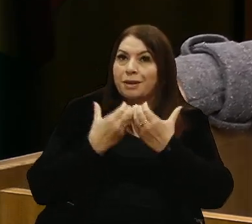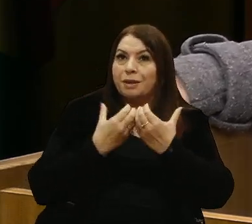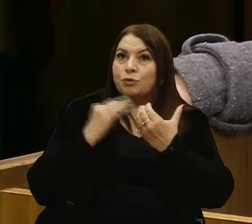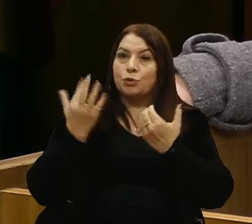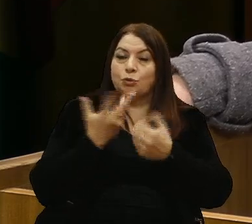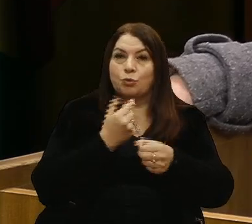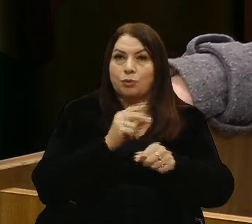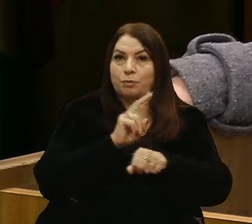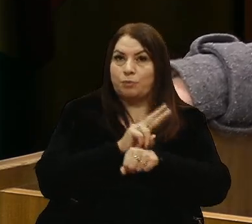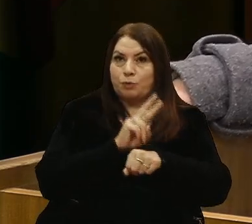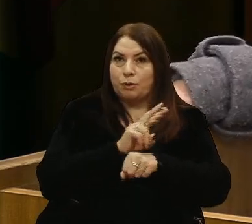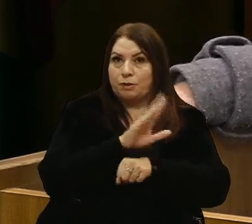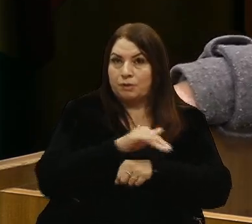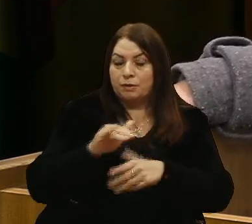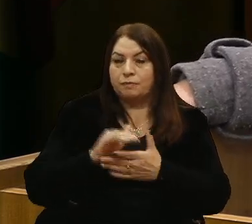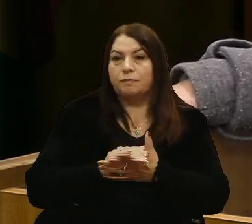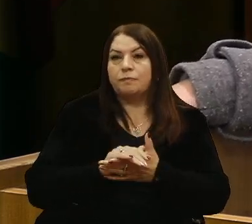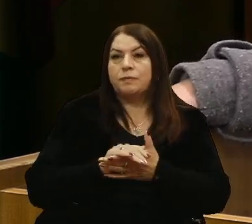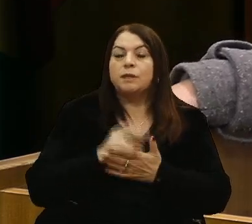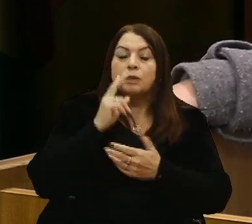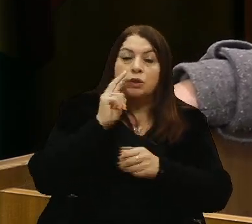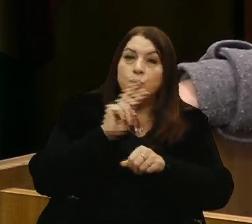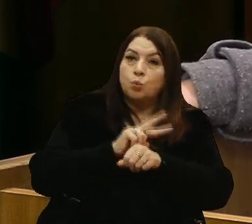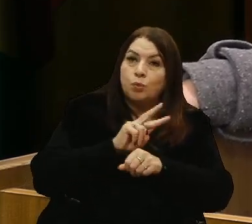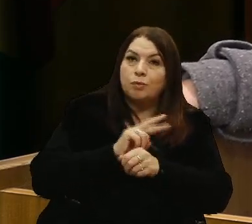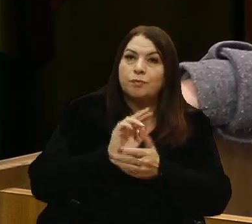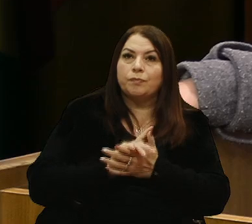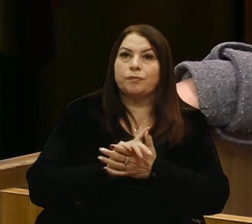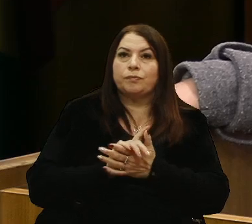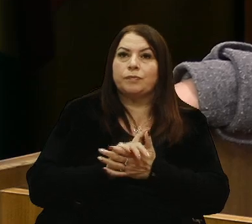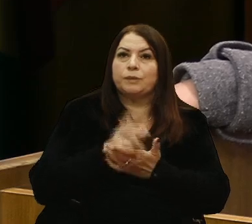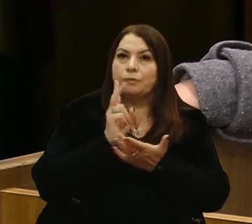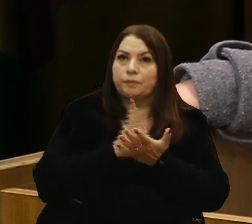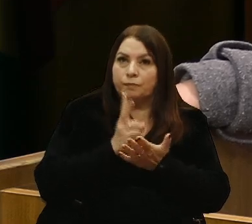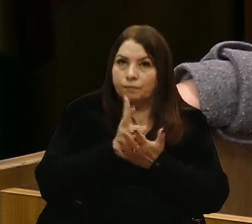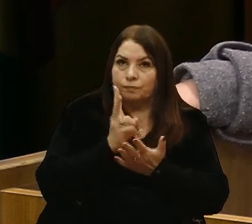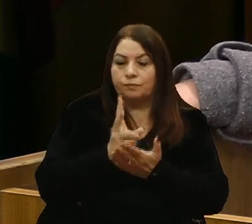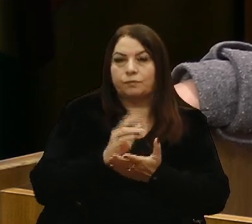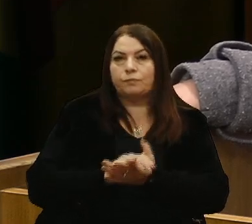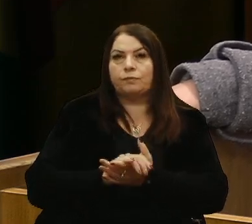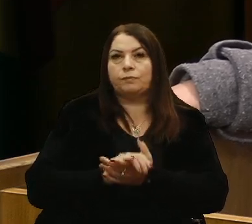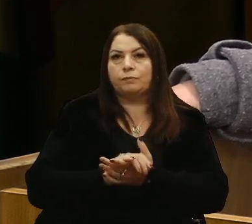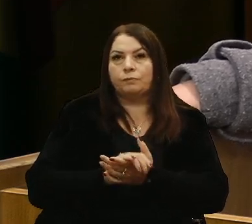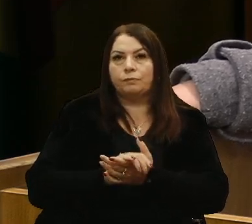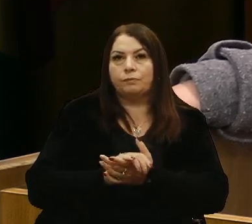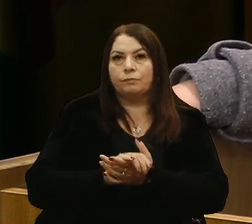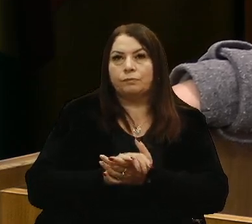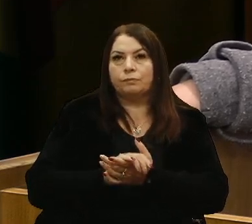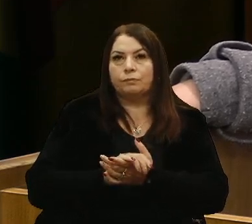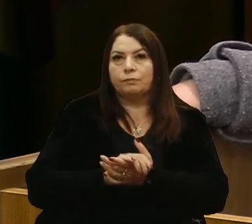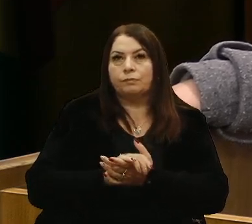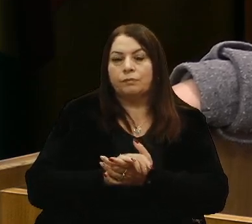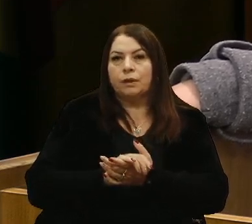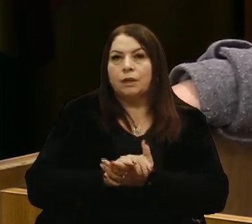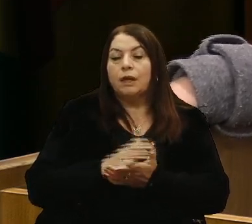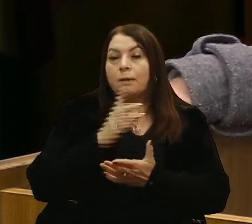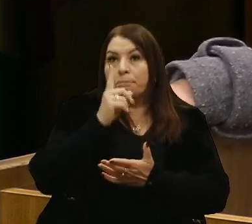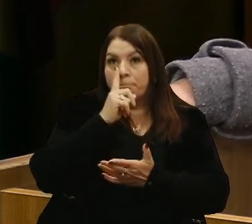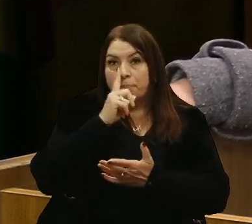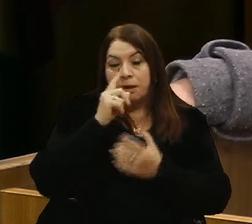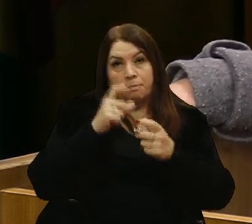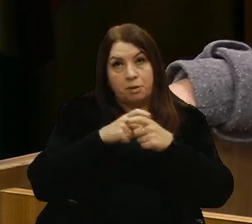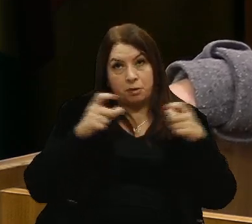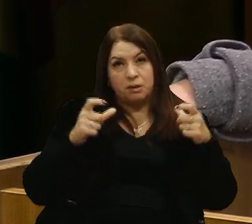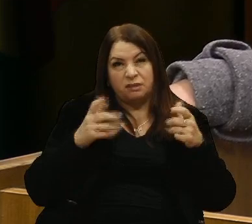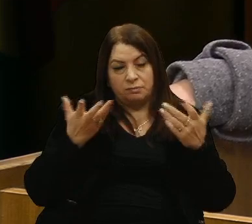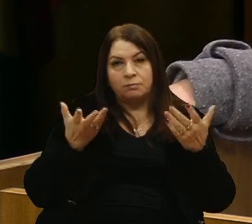cuidar dessas crianças. Esse cuidado, ele é contínuo, ele é intenso. As mães, na maioria